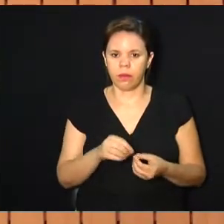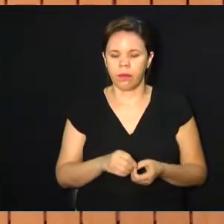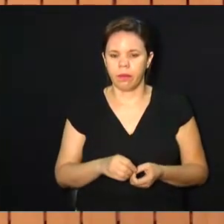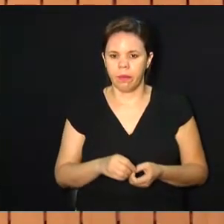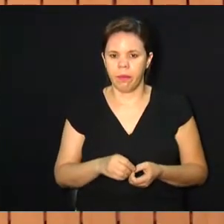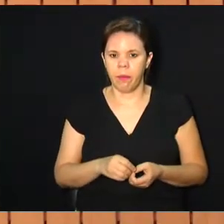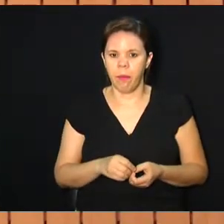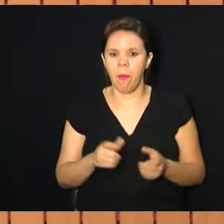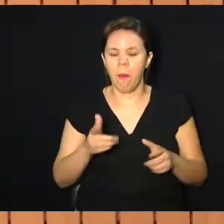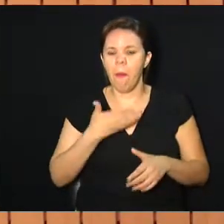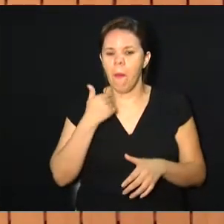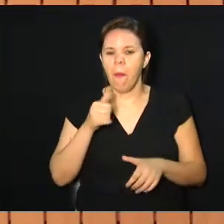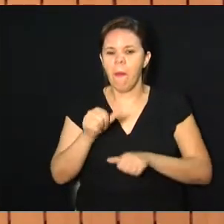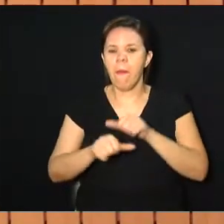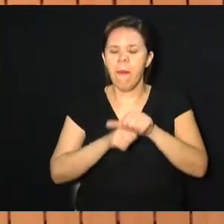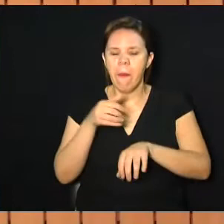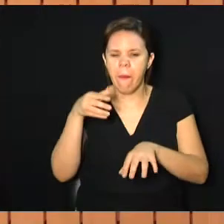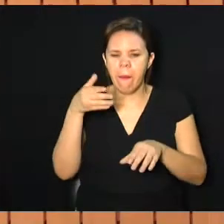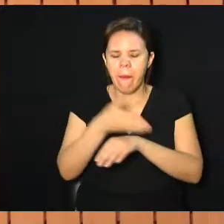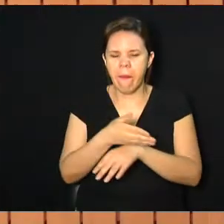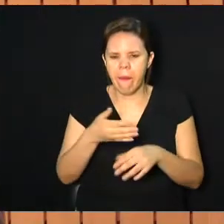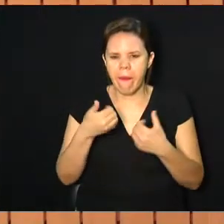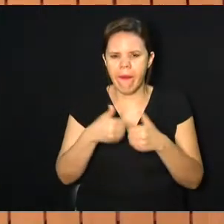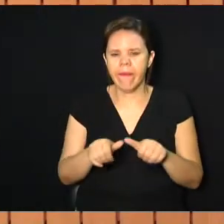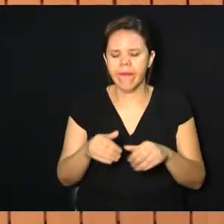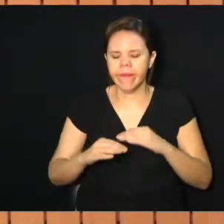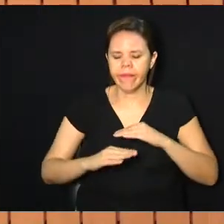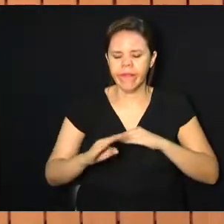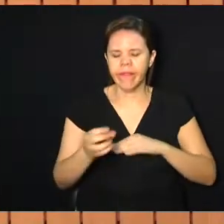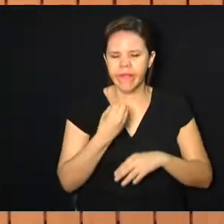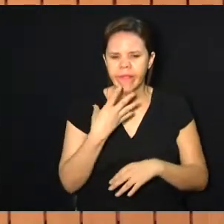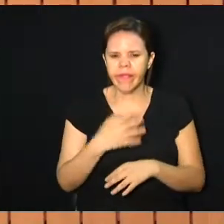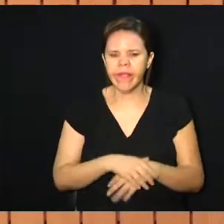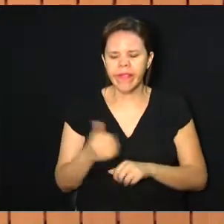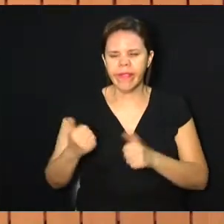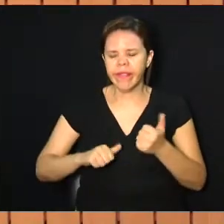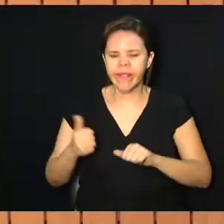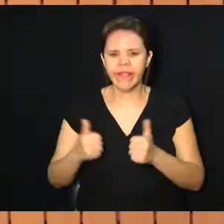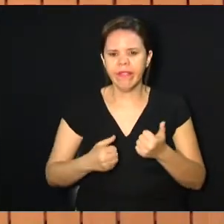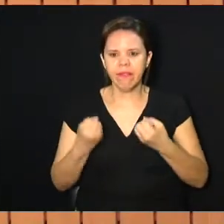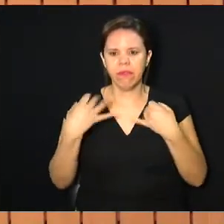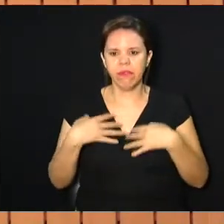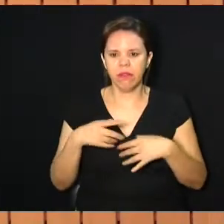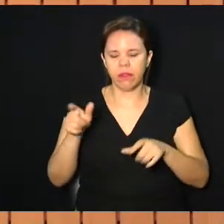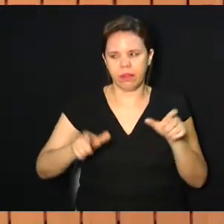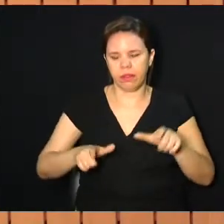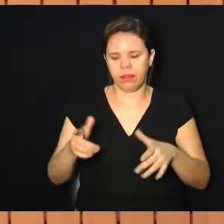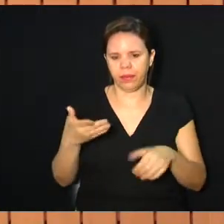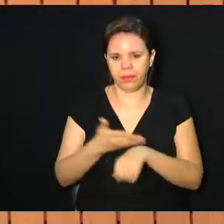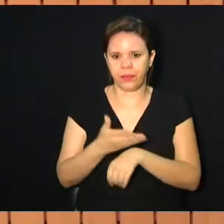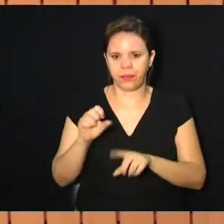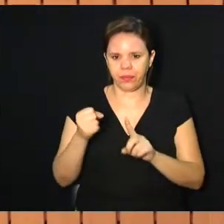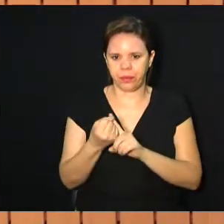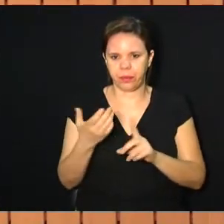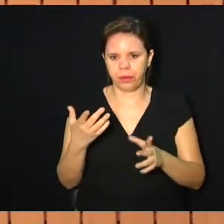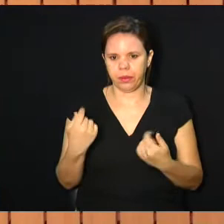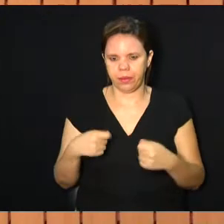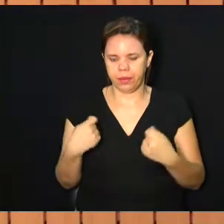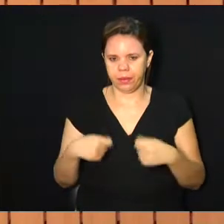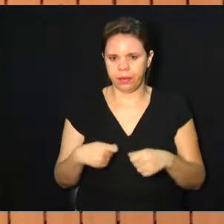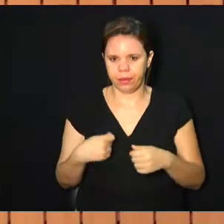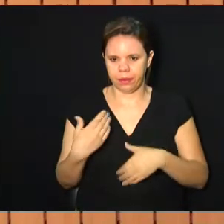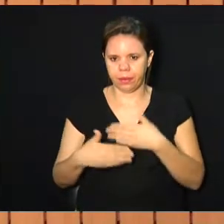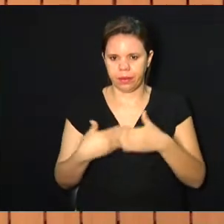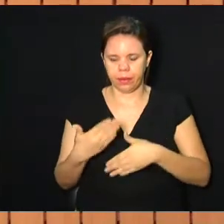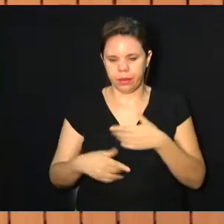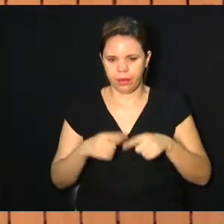onde que é pior, onde que, enfim, a calçada é boa. Então, a avaliação e comentários do usuário, né, a participação social, tem que ser uma das